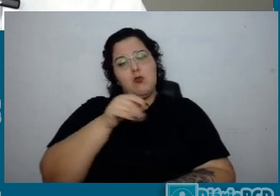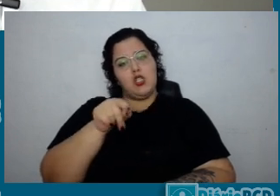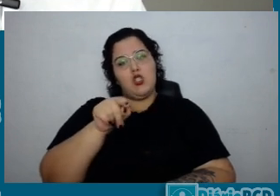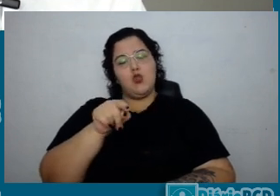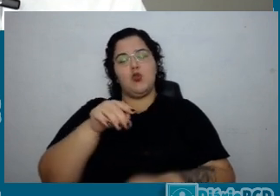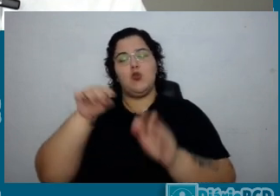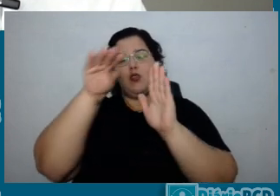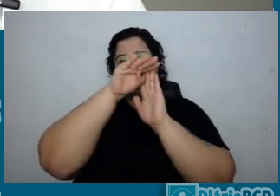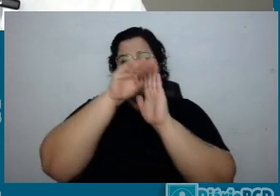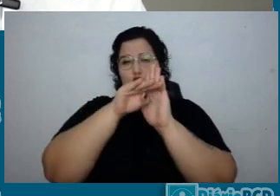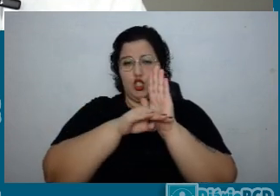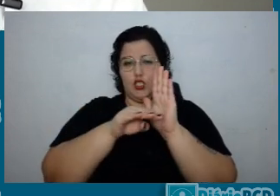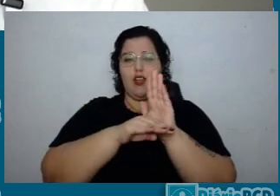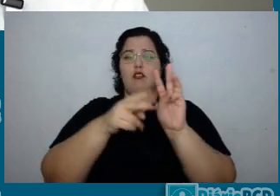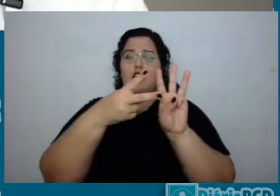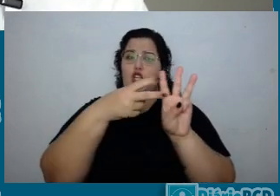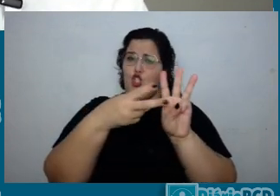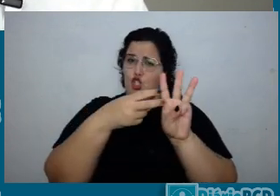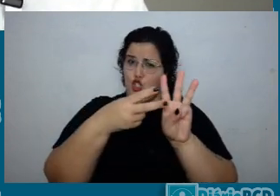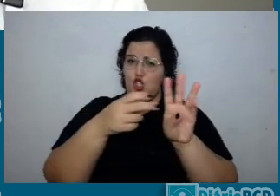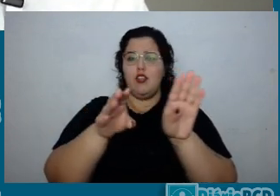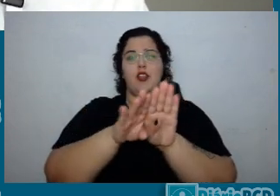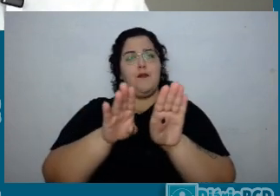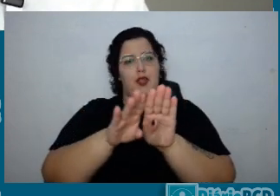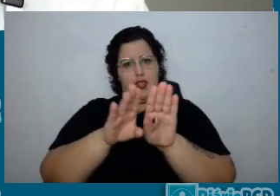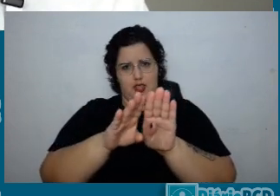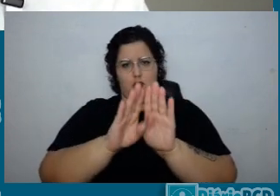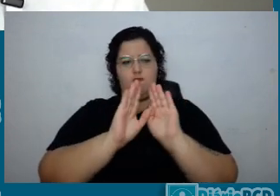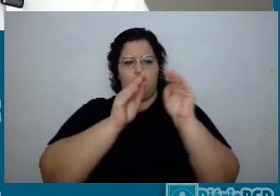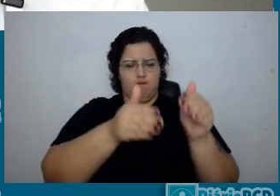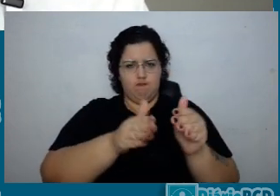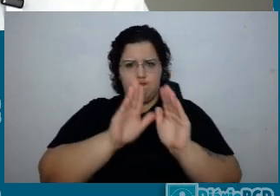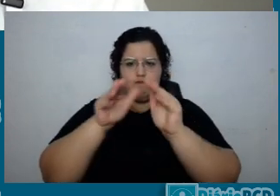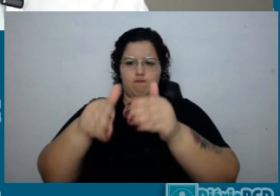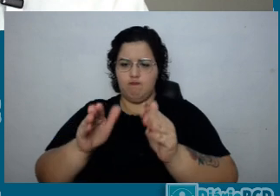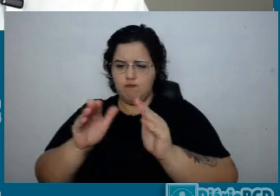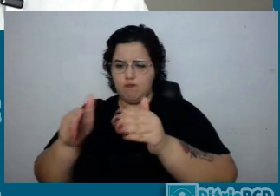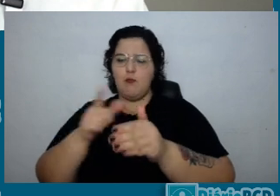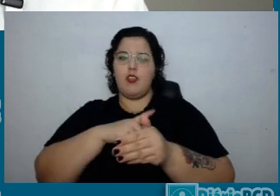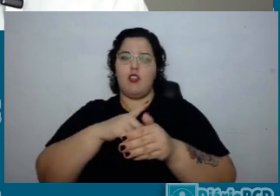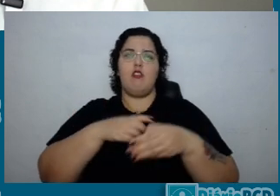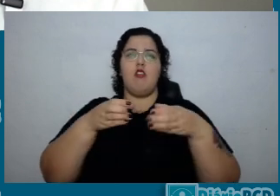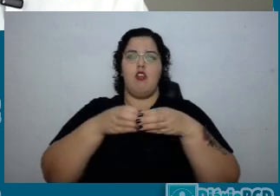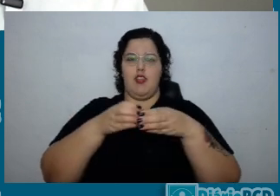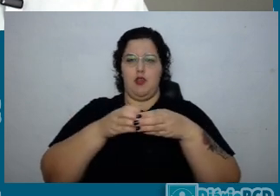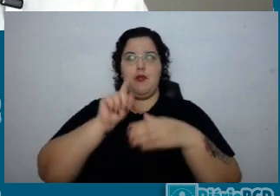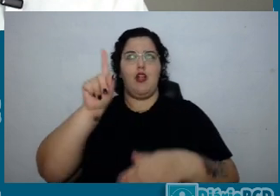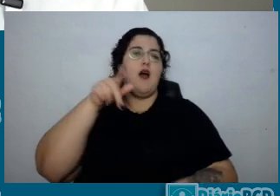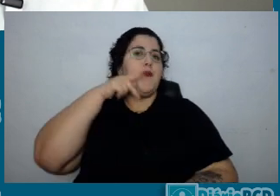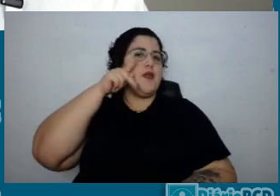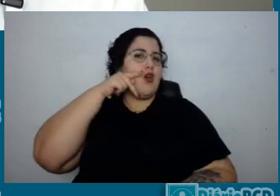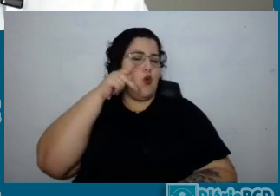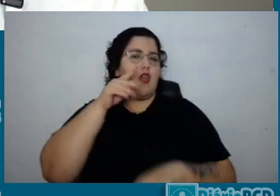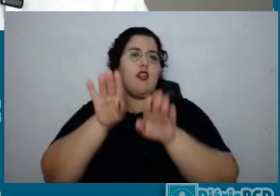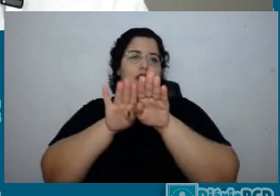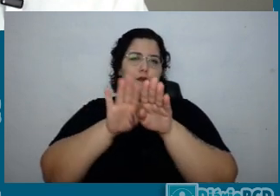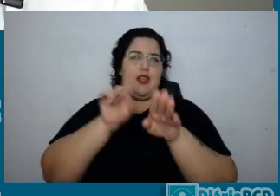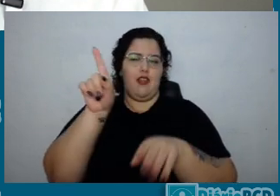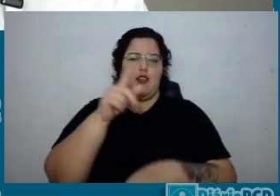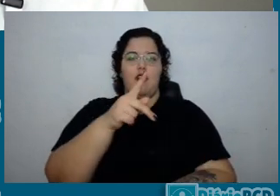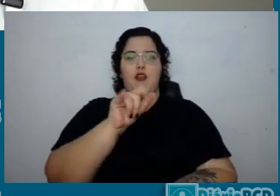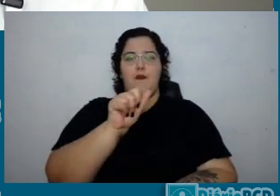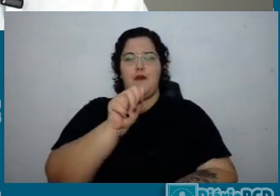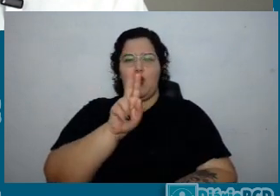que essa agenda, né, indígena também está no nosso enfoque, né? Tem uma equipe lá no Piauí, nesse momento,